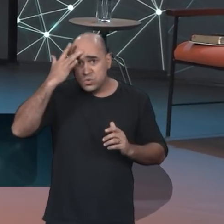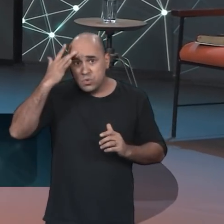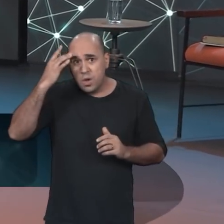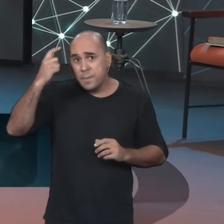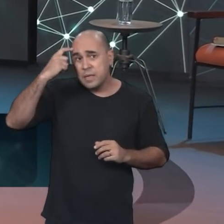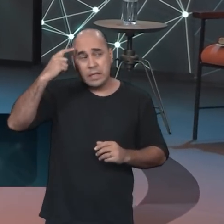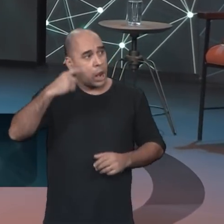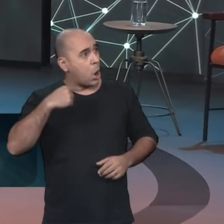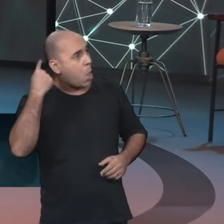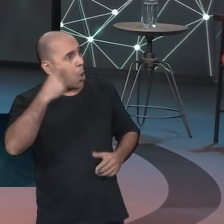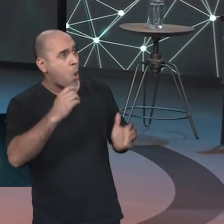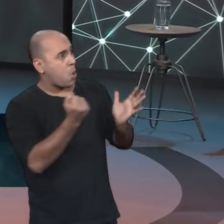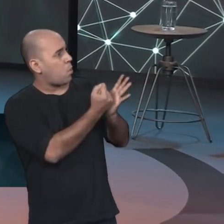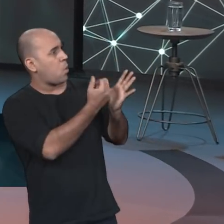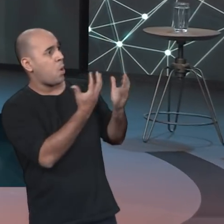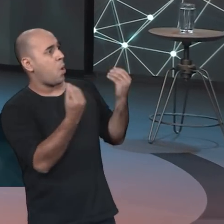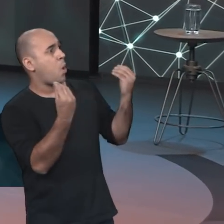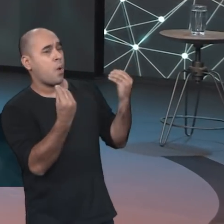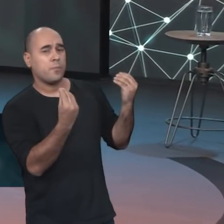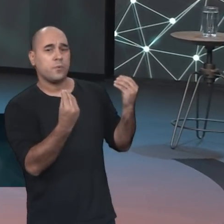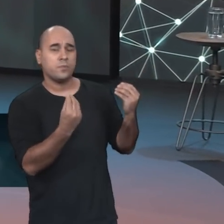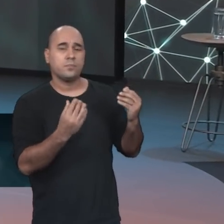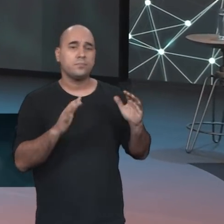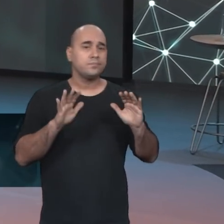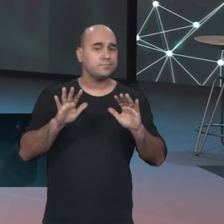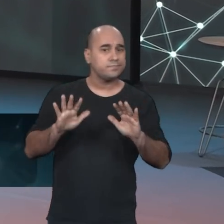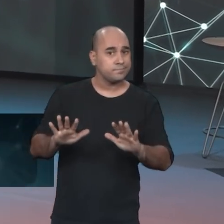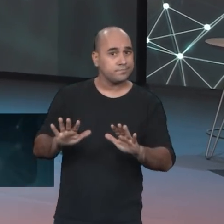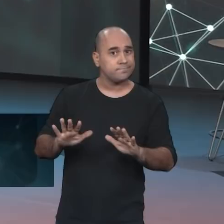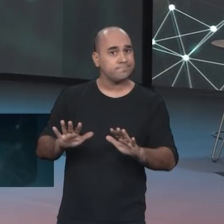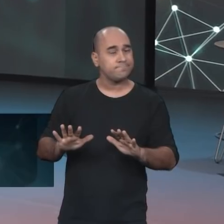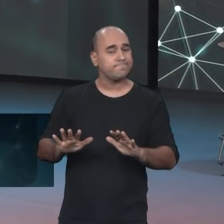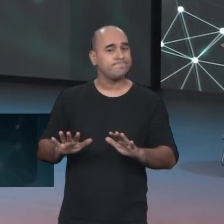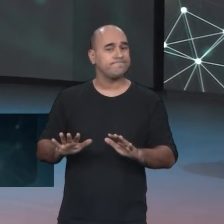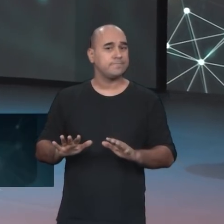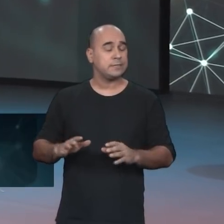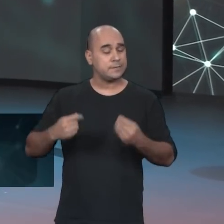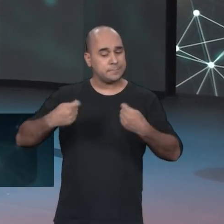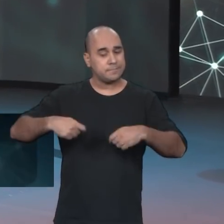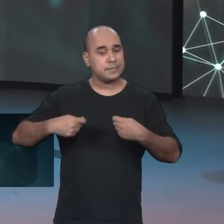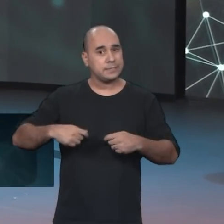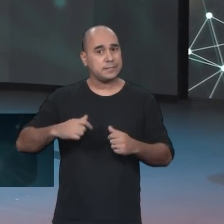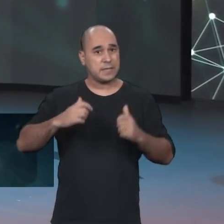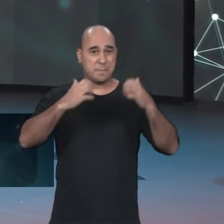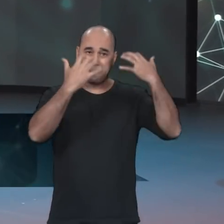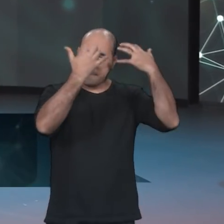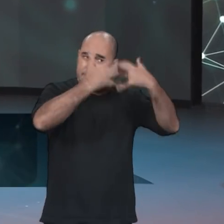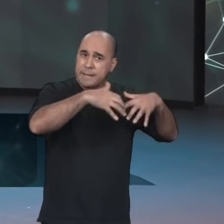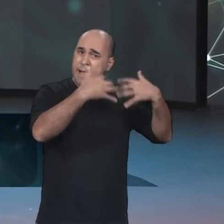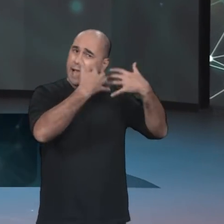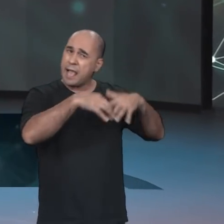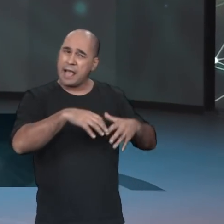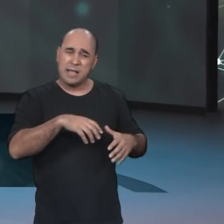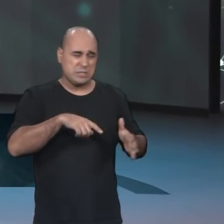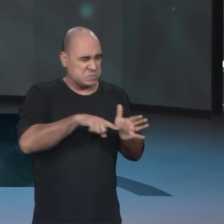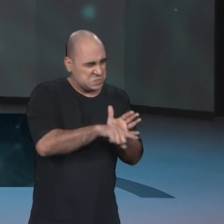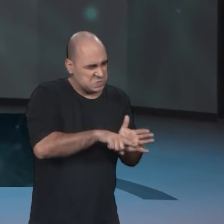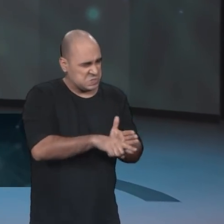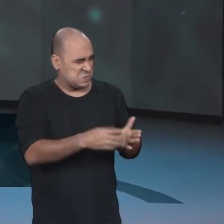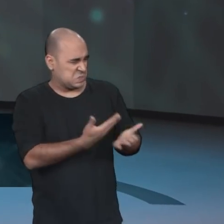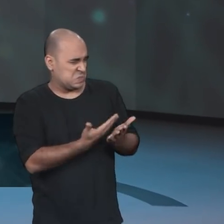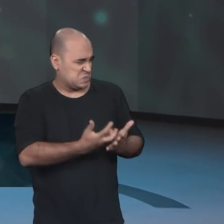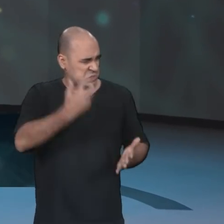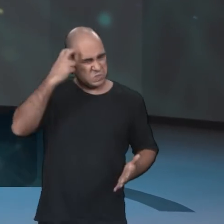na vida, para você tomar a decisão certa, você tem que calar um pouco a voz do intelecto. Calar o intelecto.